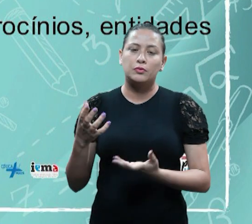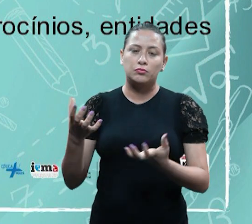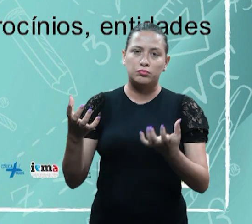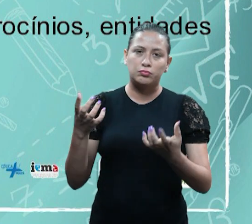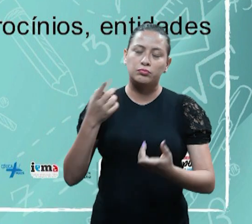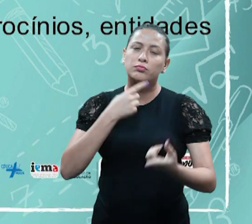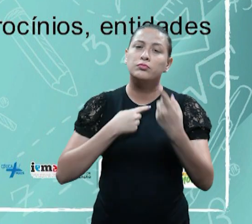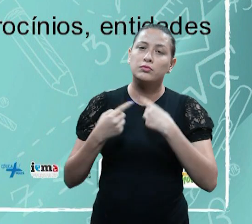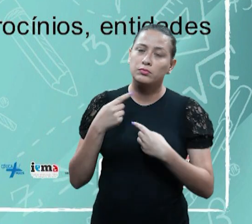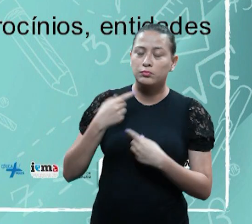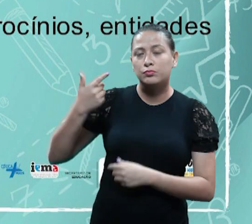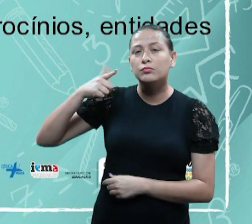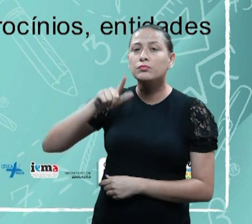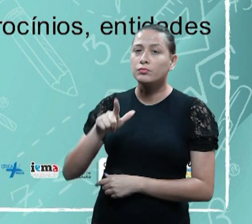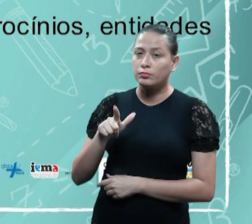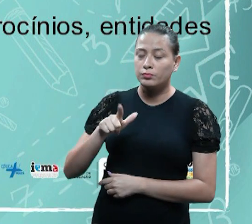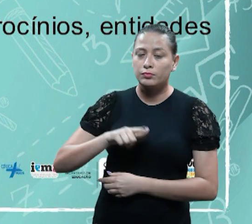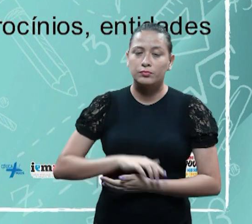desejo alcançar.